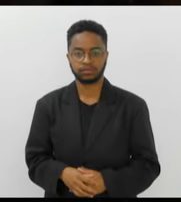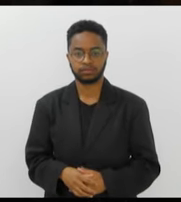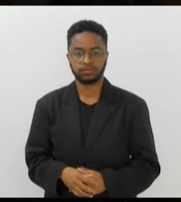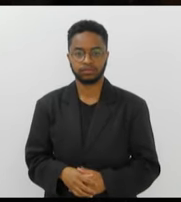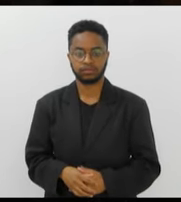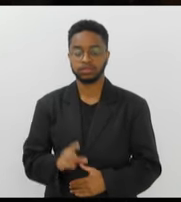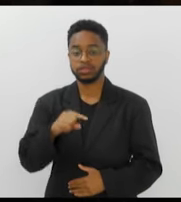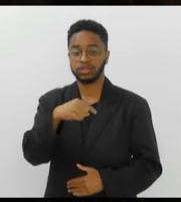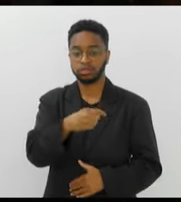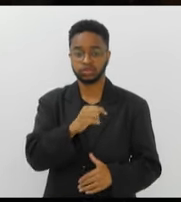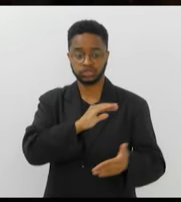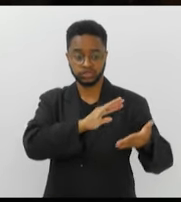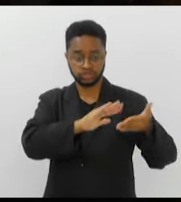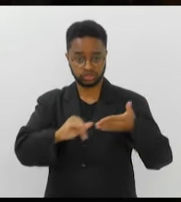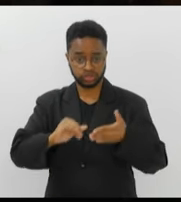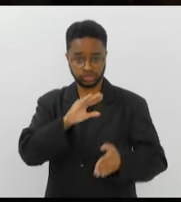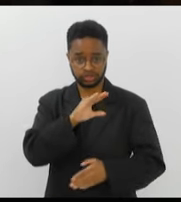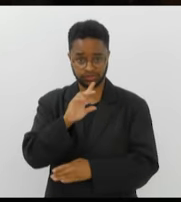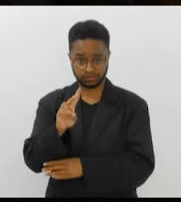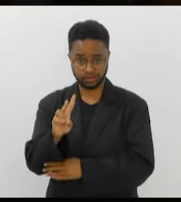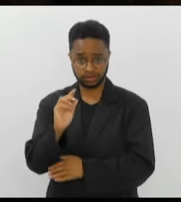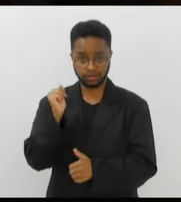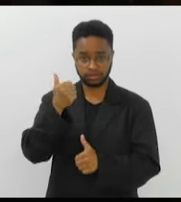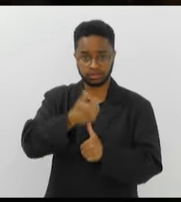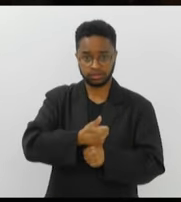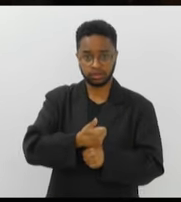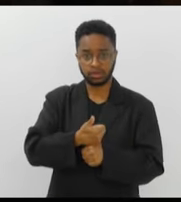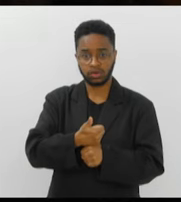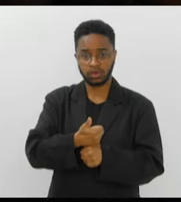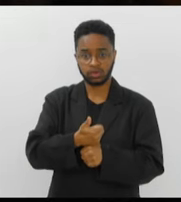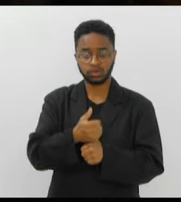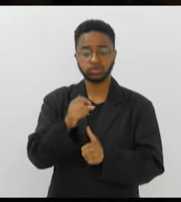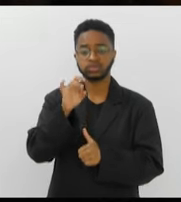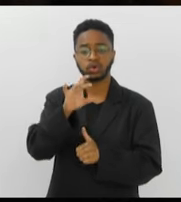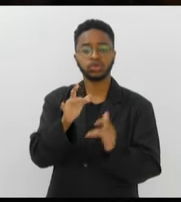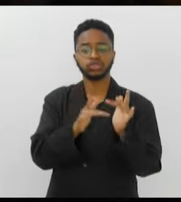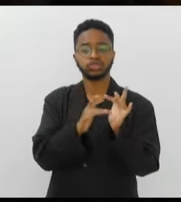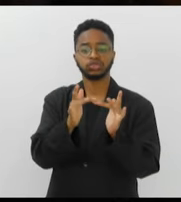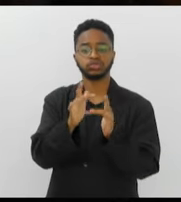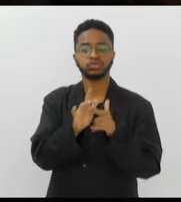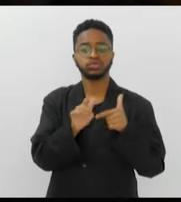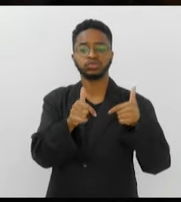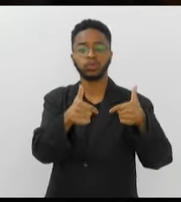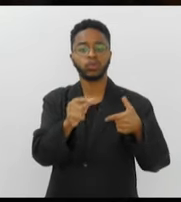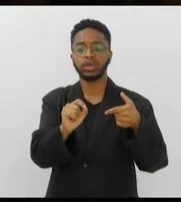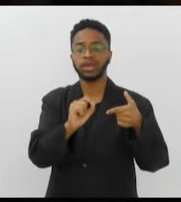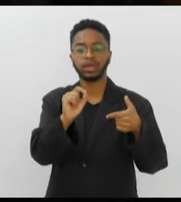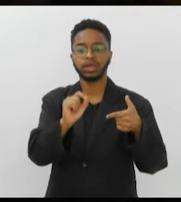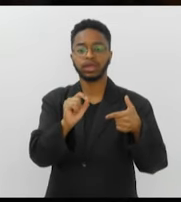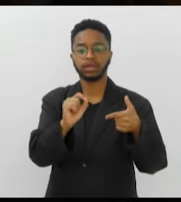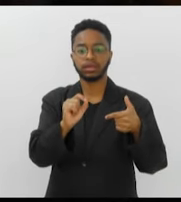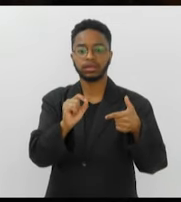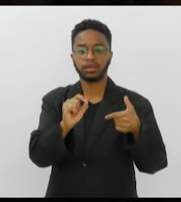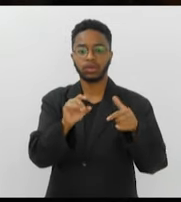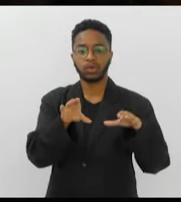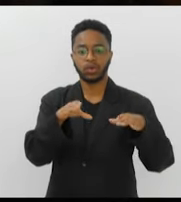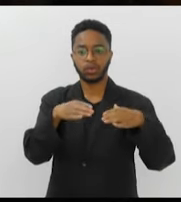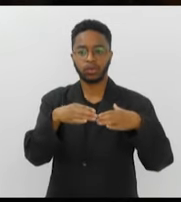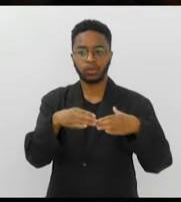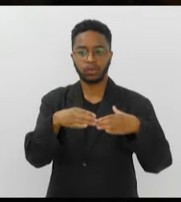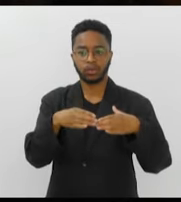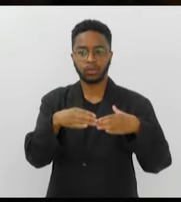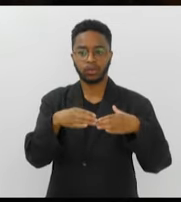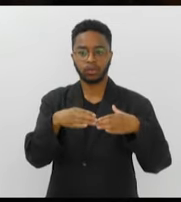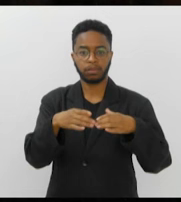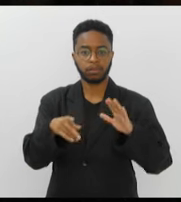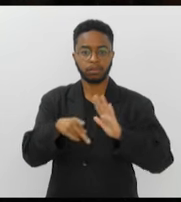Sai o comando vermelho, entra lá o Só Jesus na Causa, que é o tal do Peixão de